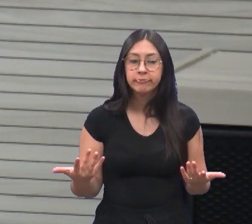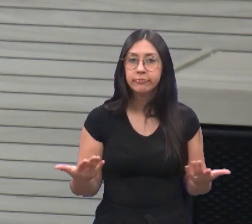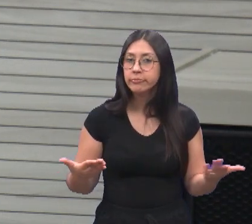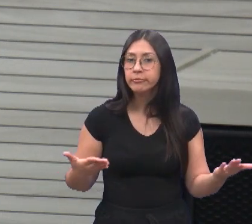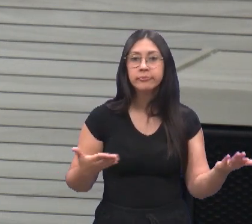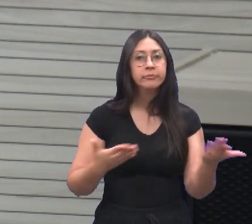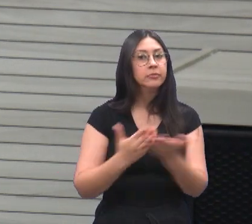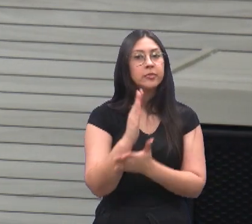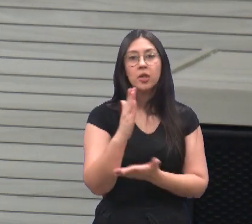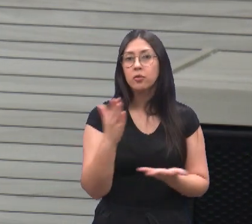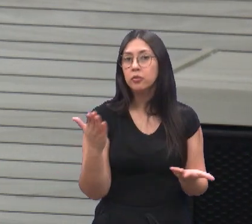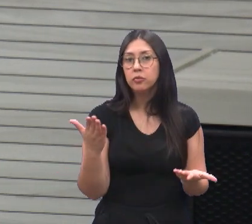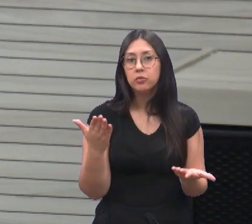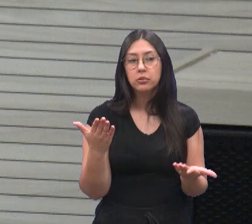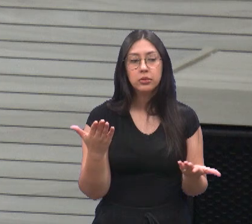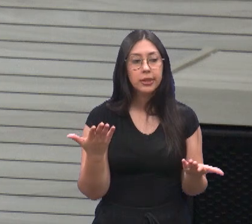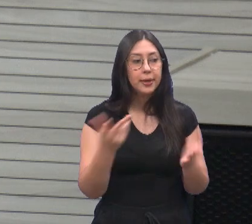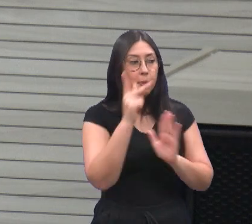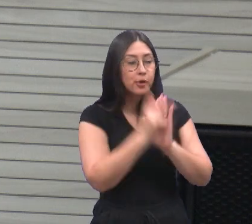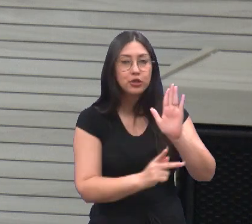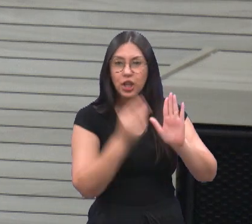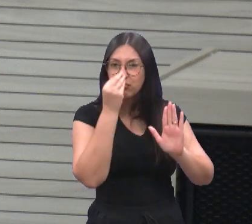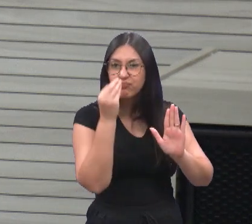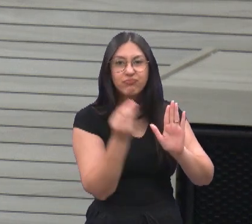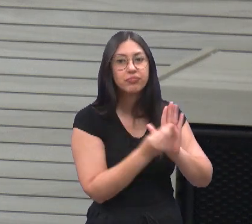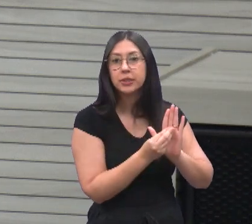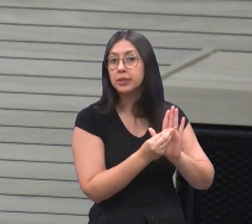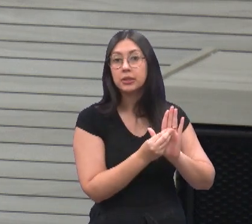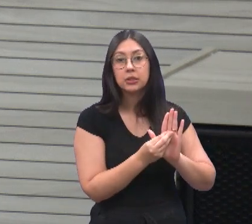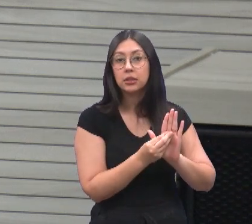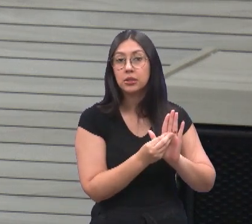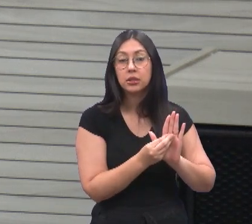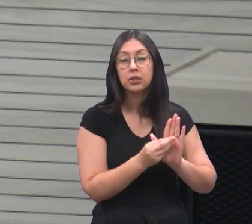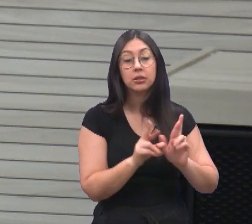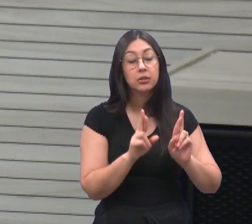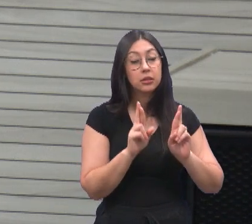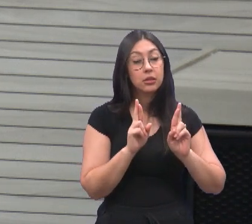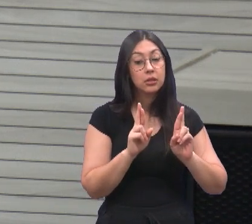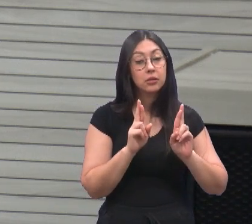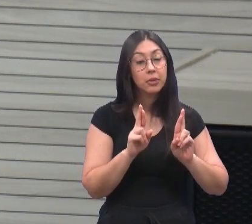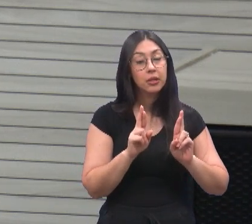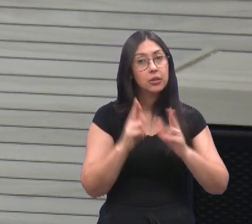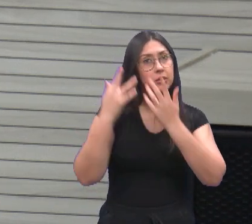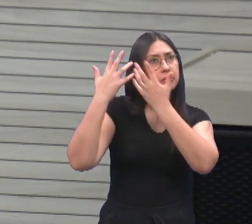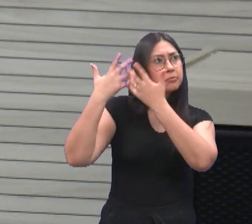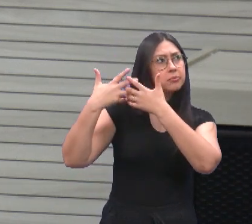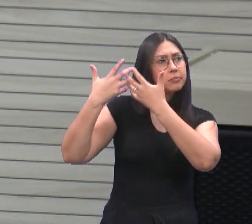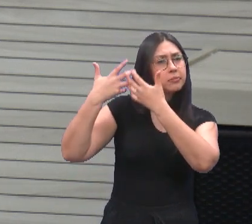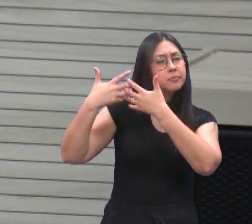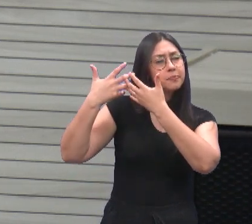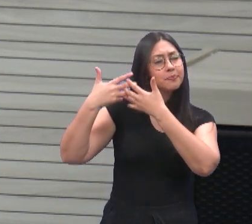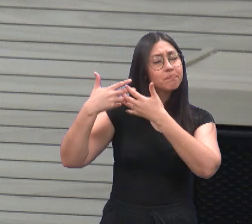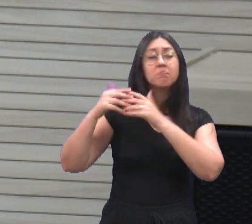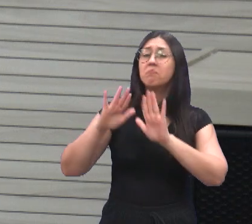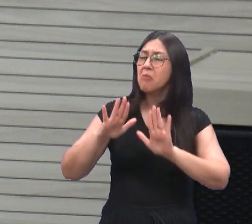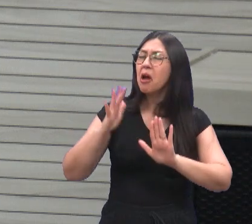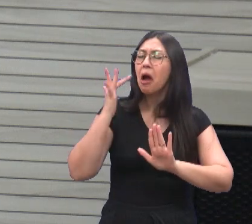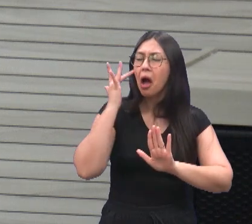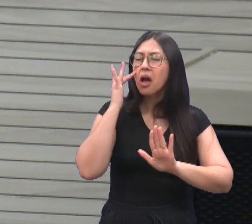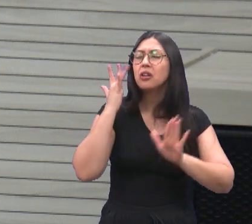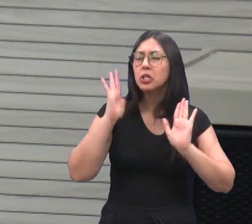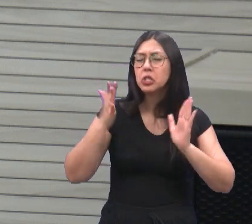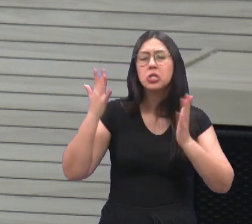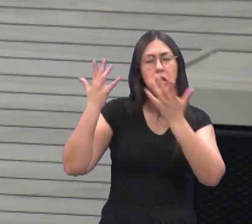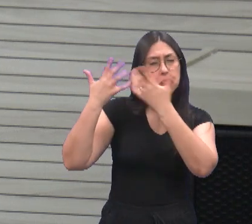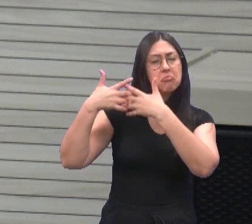aprovado esse veto aqui na casa, e espero que ele repense, e acho que já repensou. Ele é um cara humano,